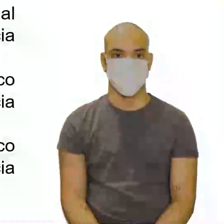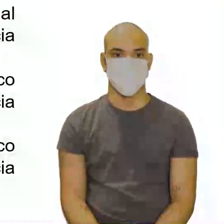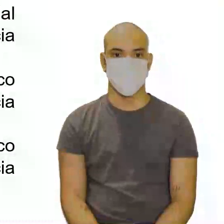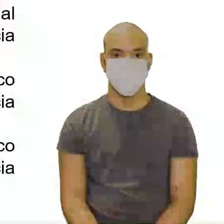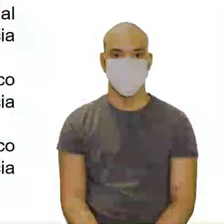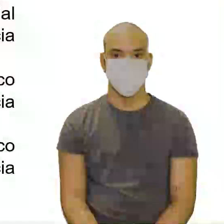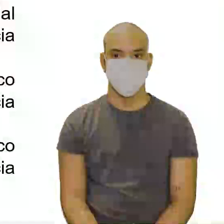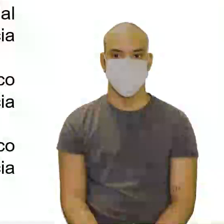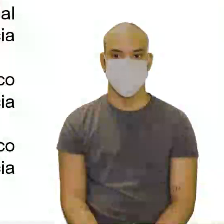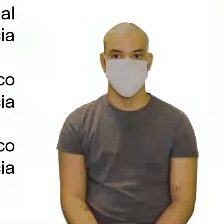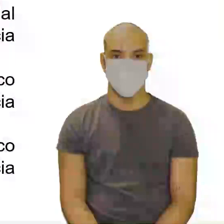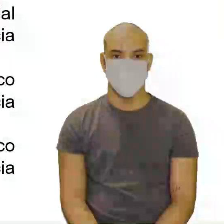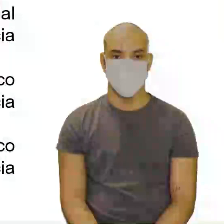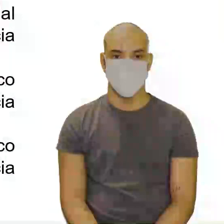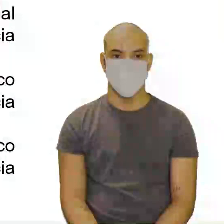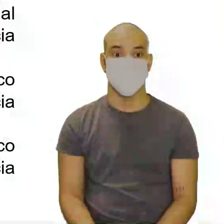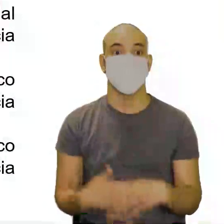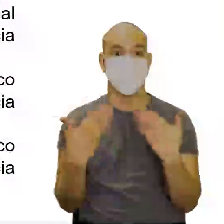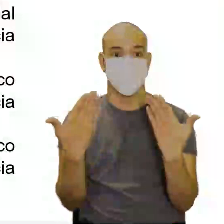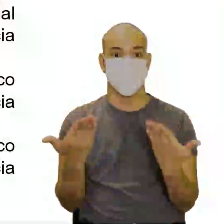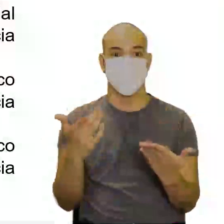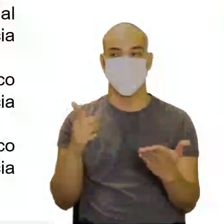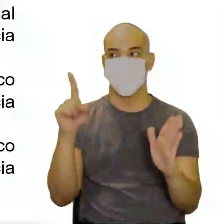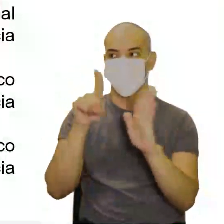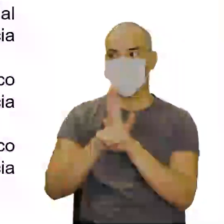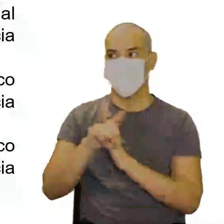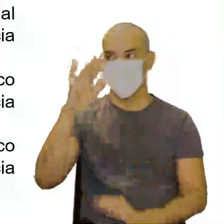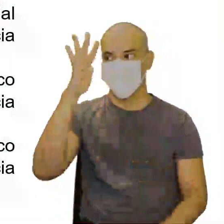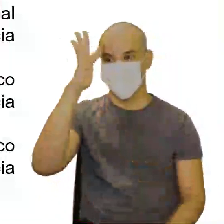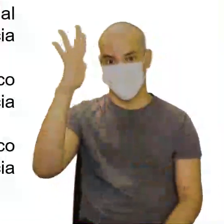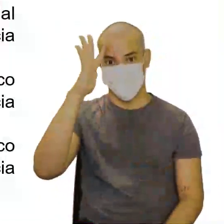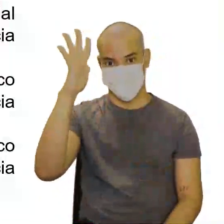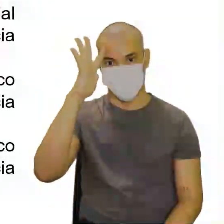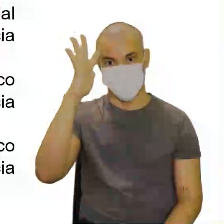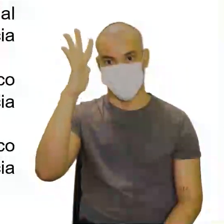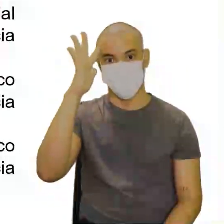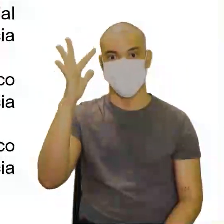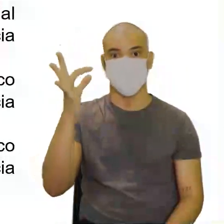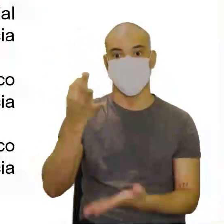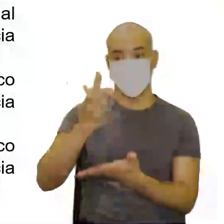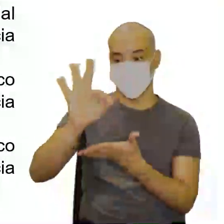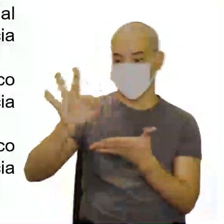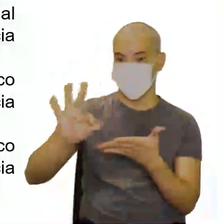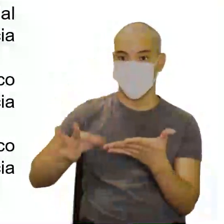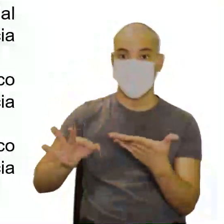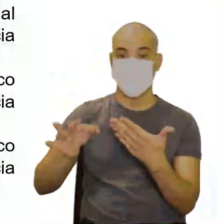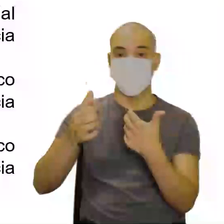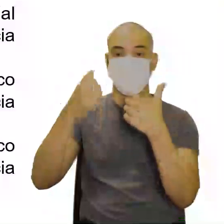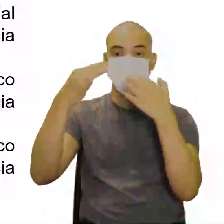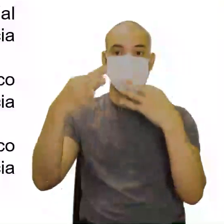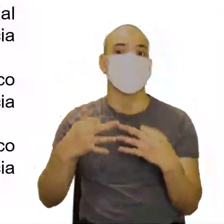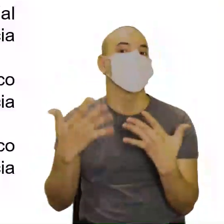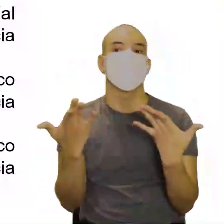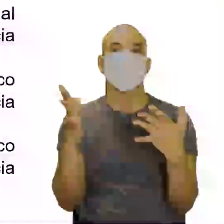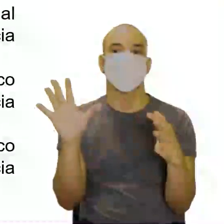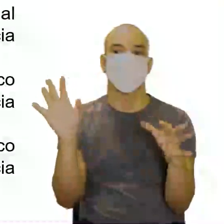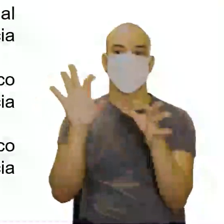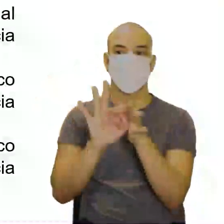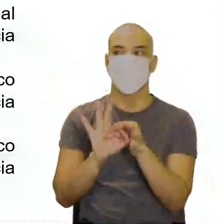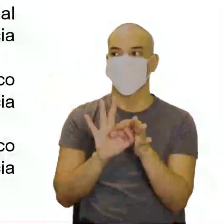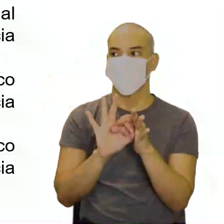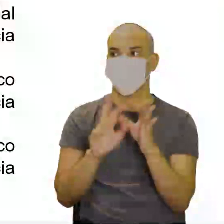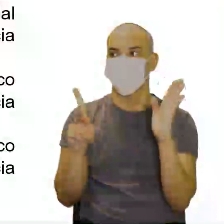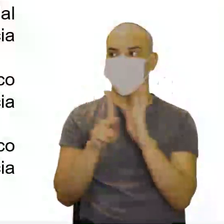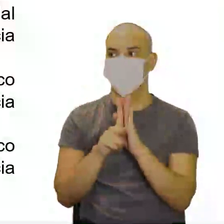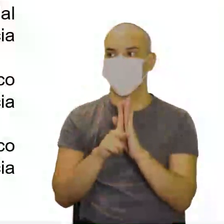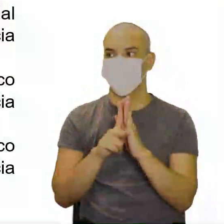Vamos aqui, o que está escrito? Olha só a questãozinha teórica. Assinale a alternativa correta relacionada à associação em série